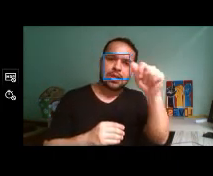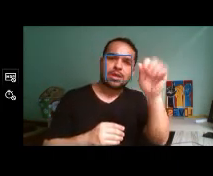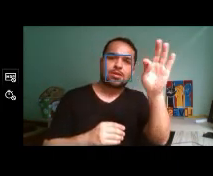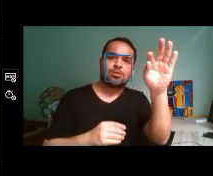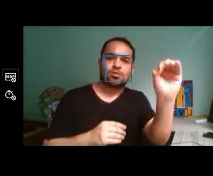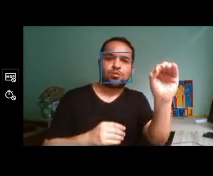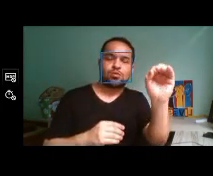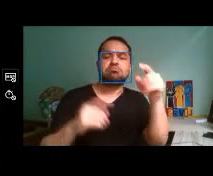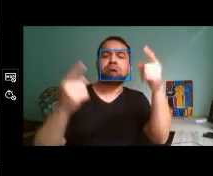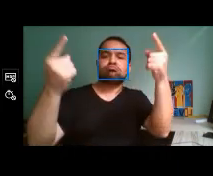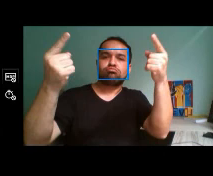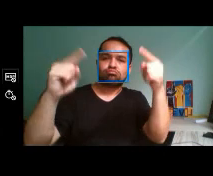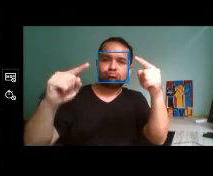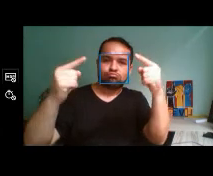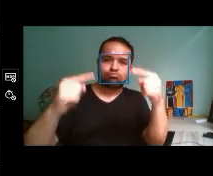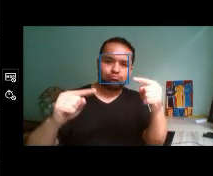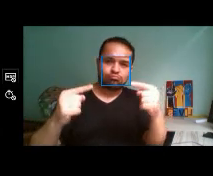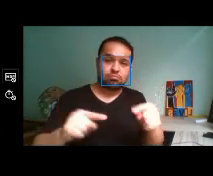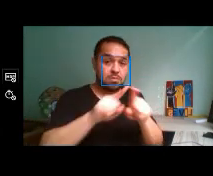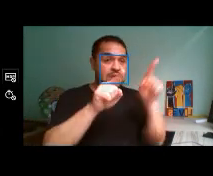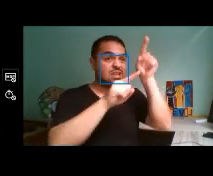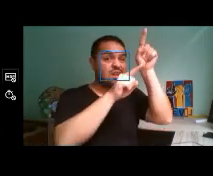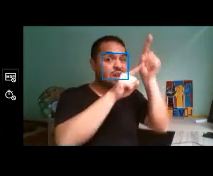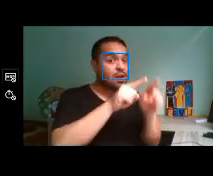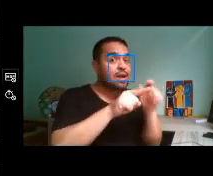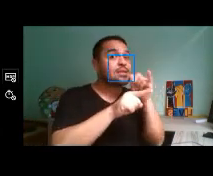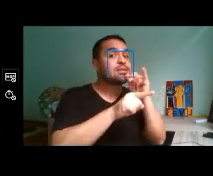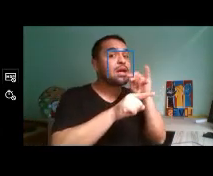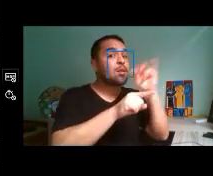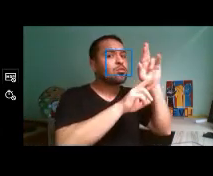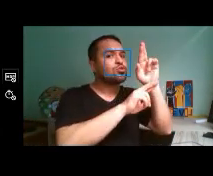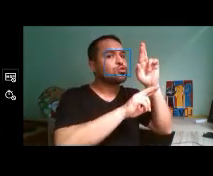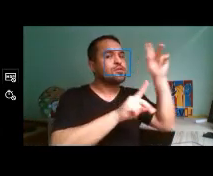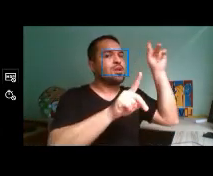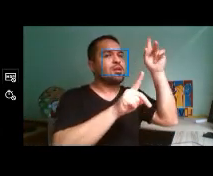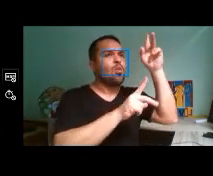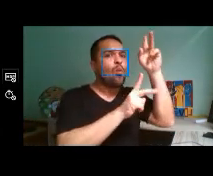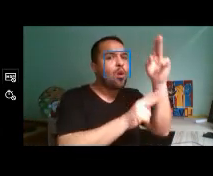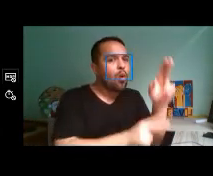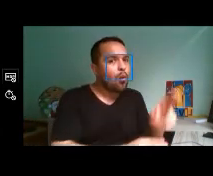que produz esse som? Pato. E aí você vai colocar um exemplo,